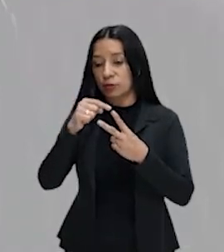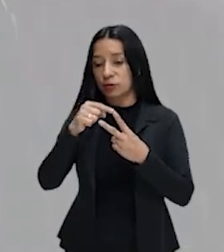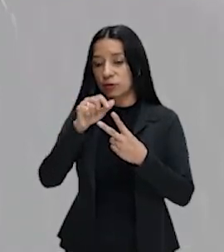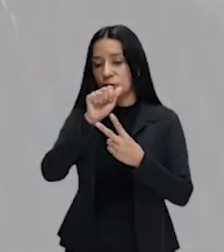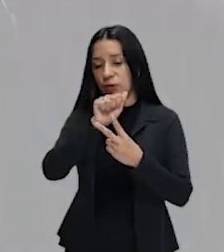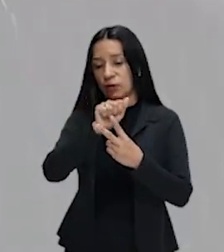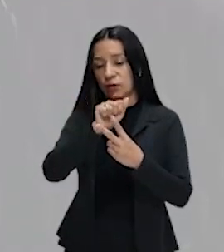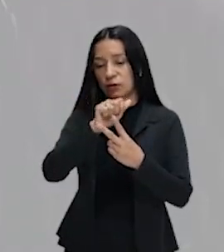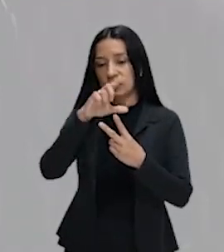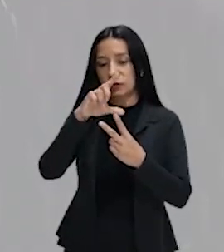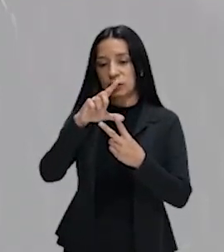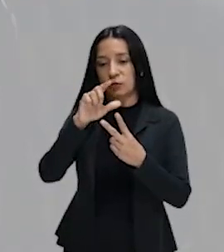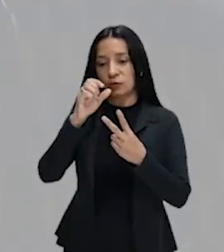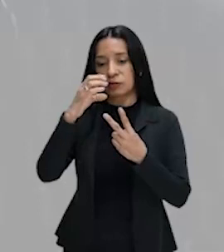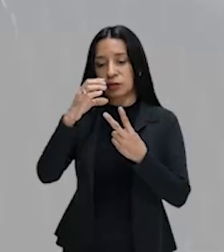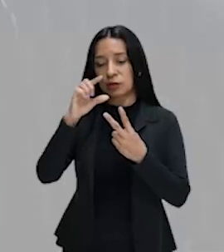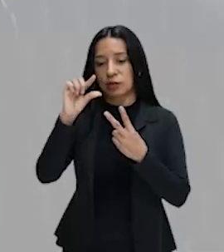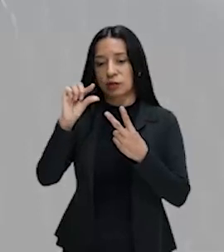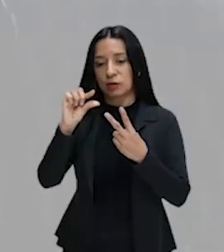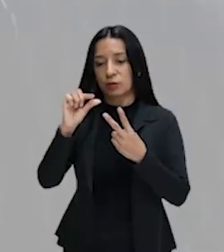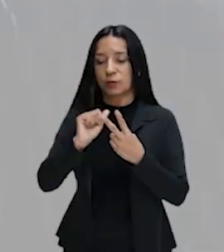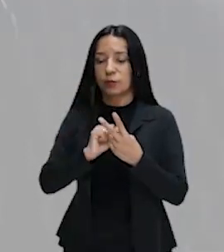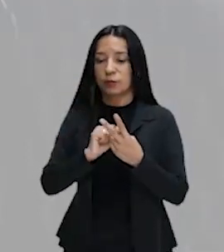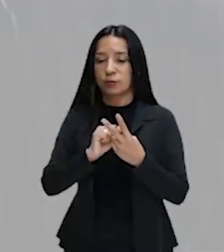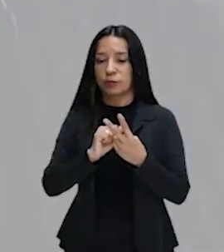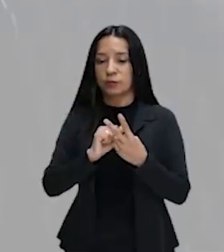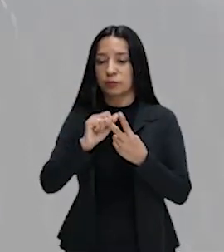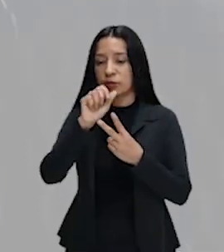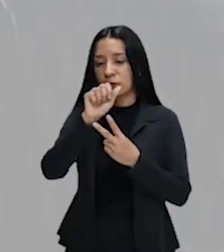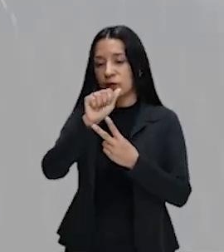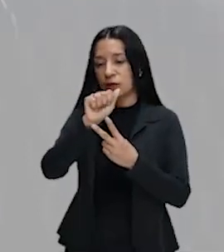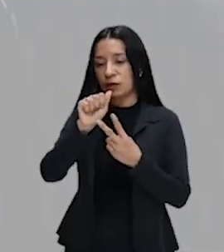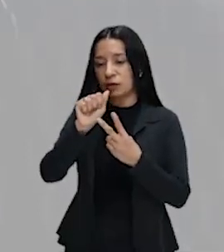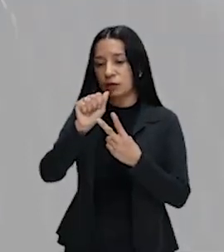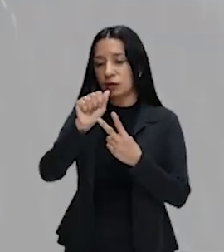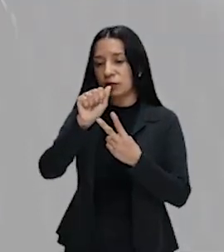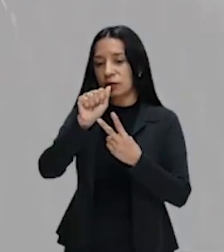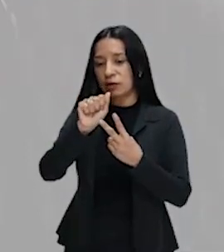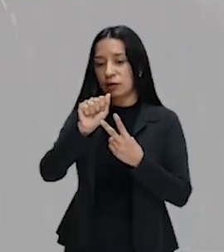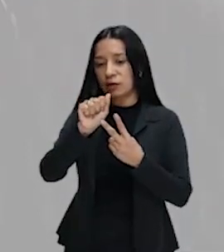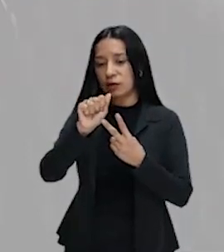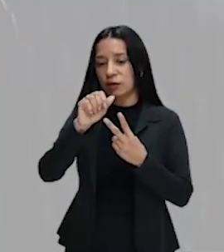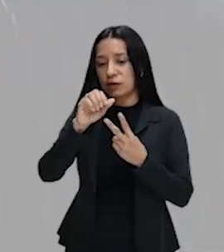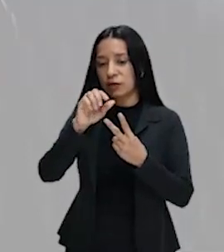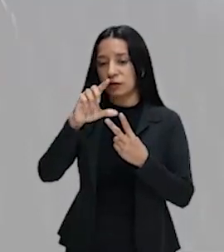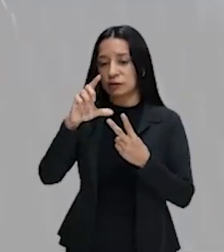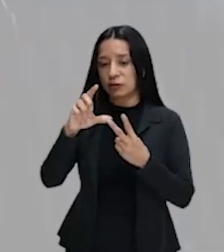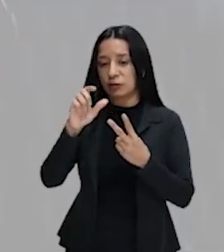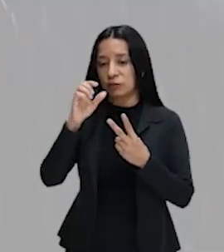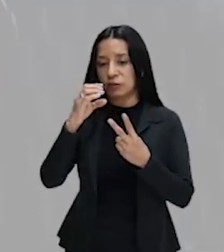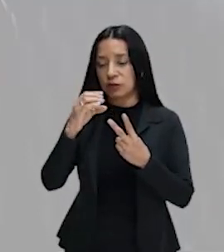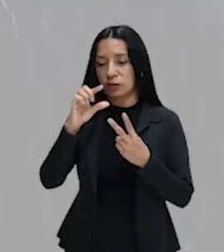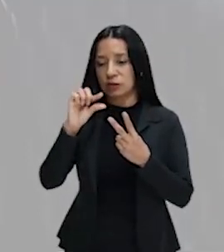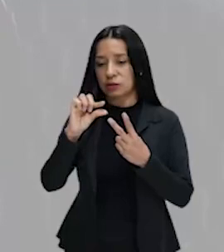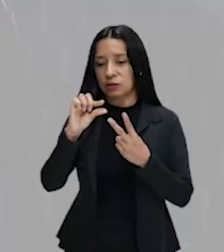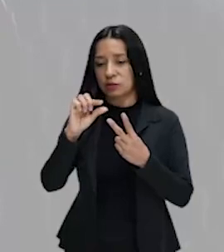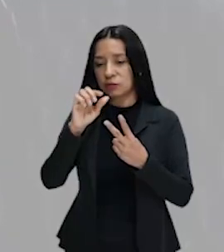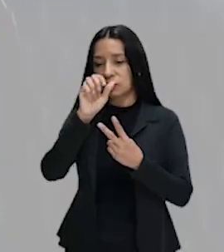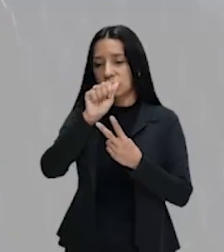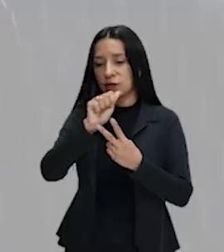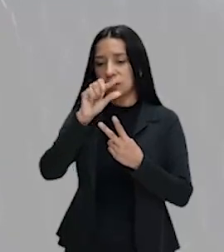azão-cesão. Este azão com esse cezinho, azão-cezinho. Depois, azinho-cesão e por